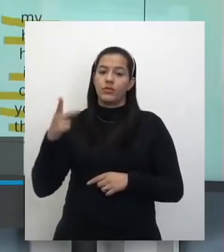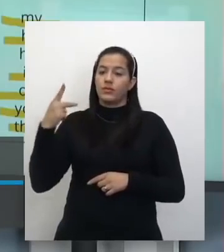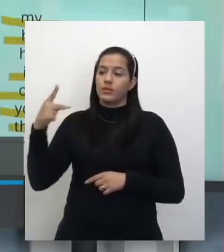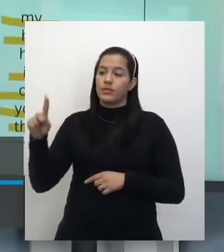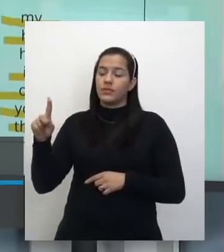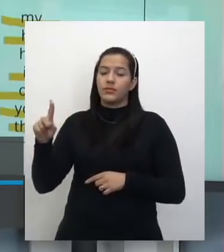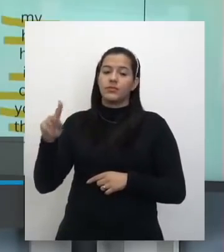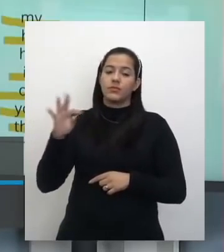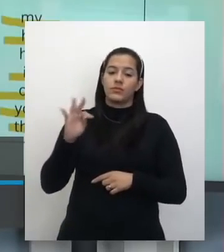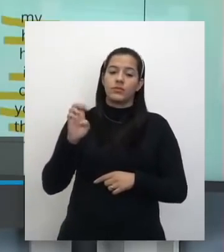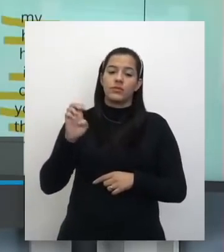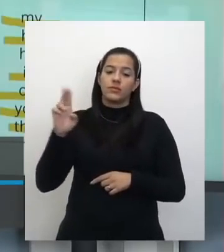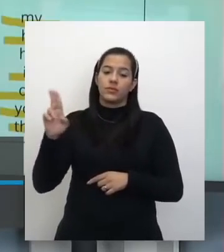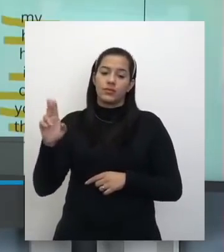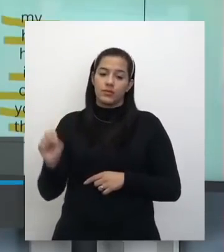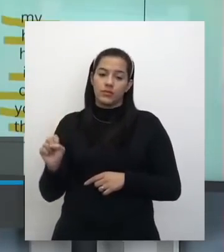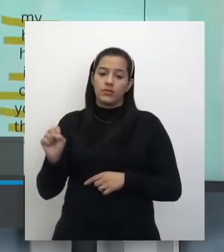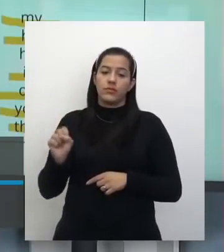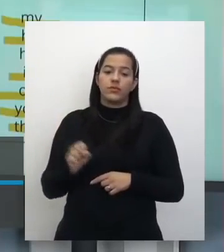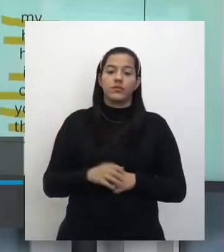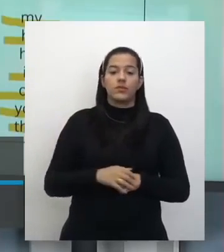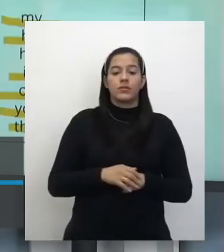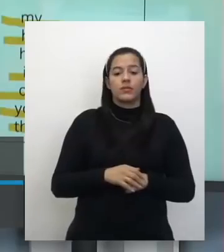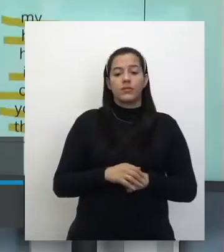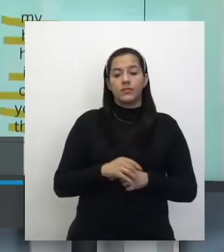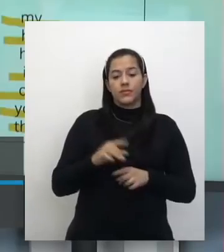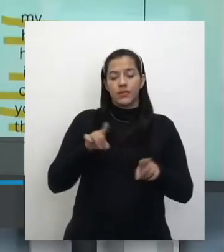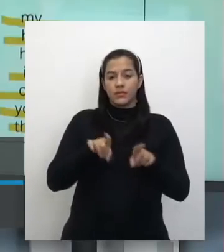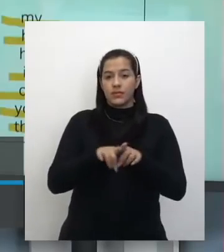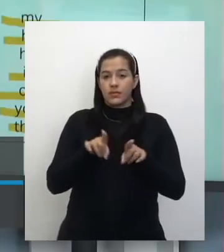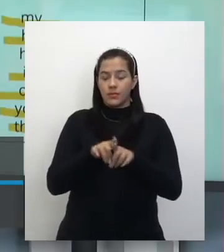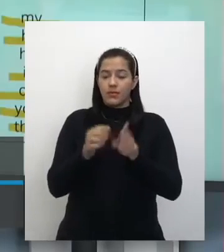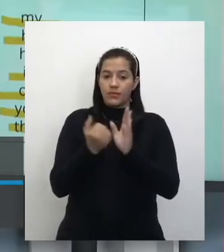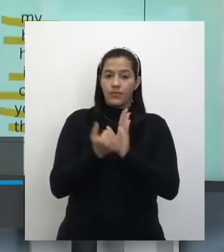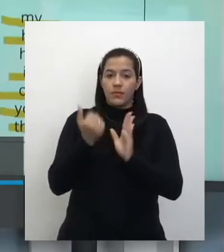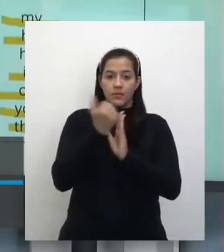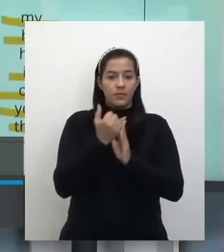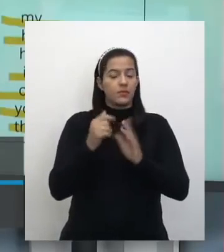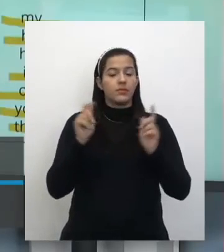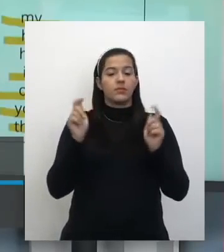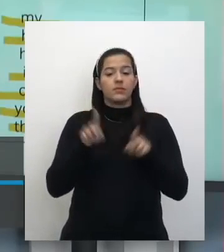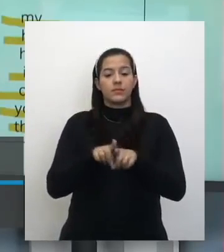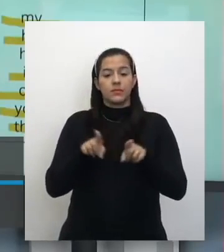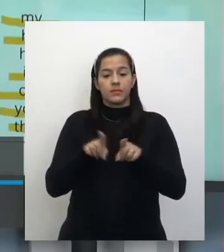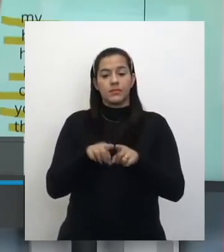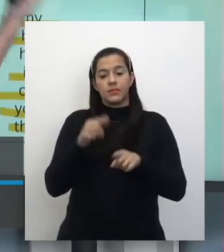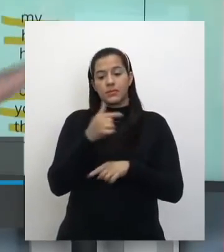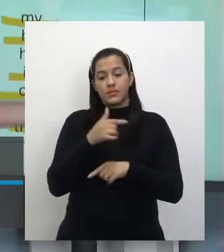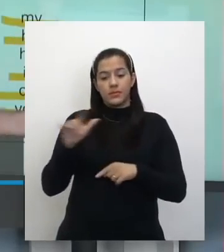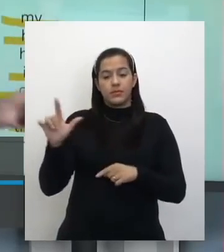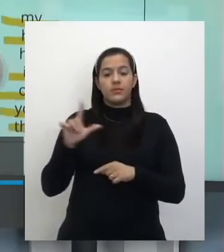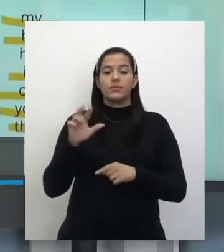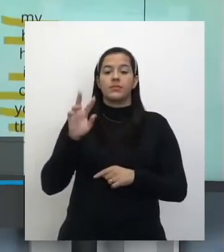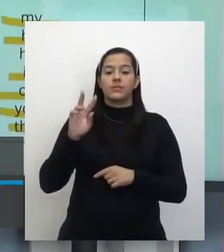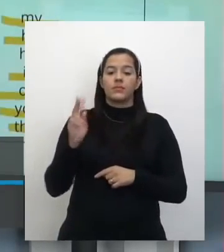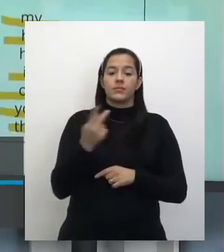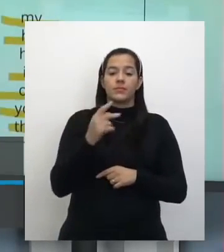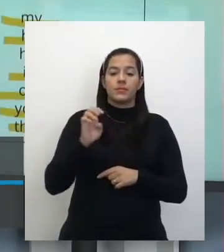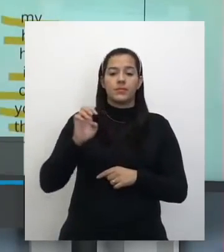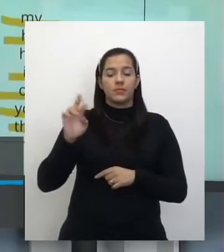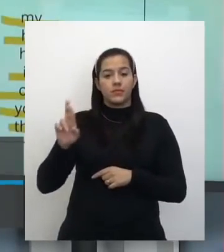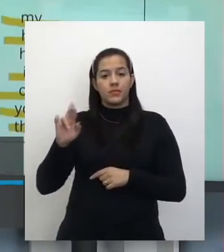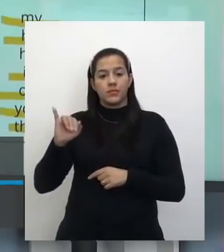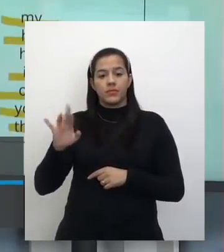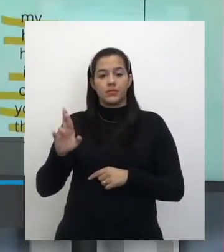no sentido de ter ou você usar pior você for no plural também vai ser IOR tá aí horas vai ser ou tô falando que a gente vai mais para frente